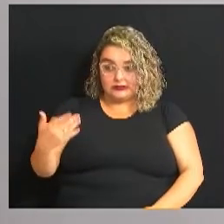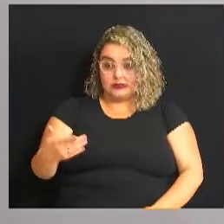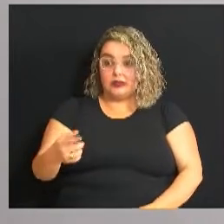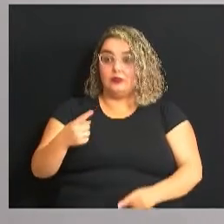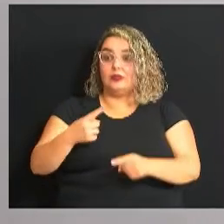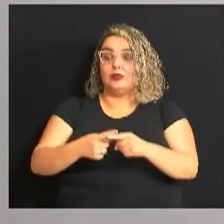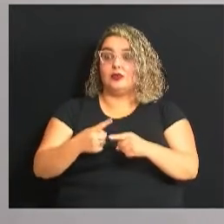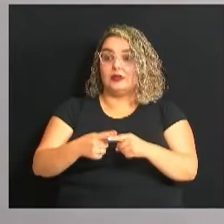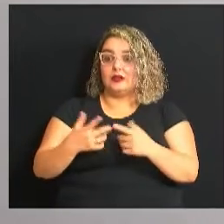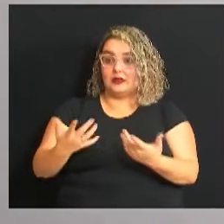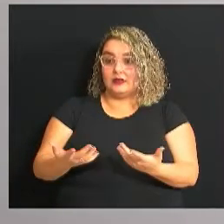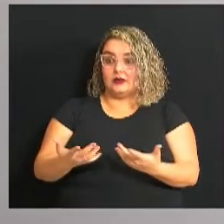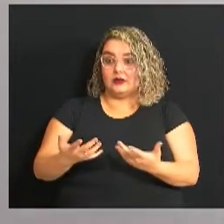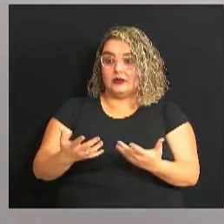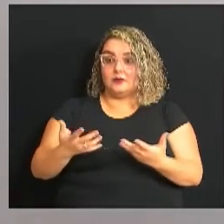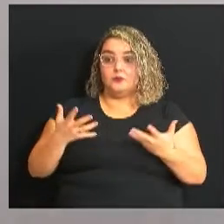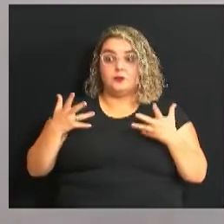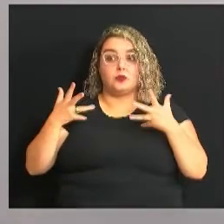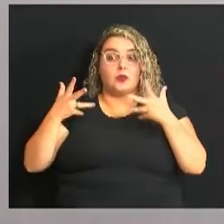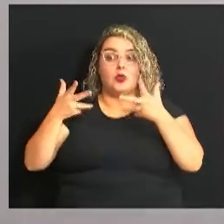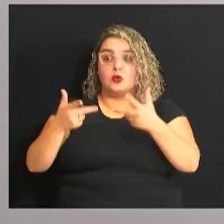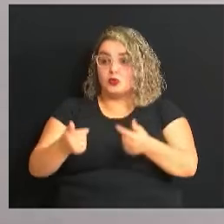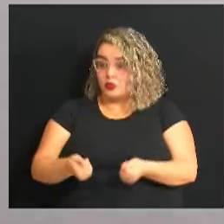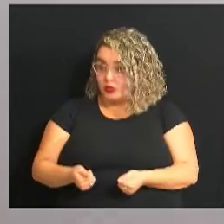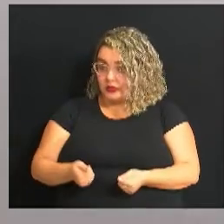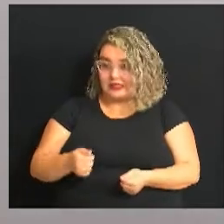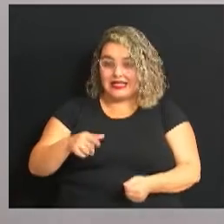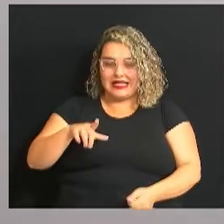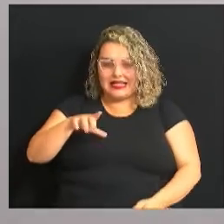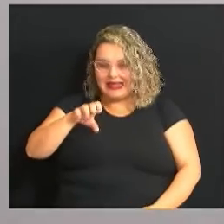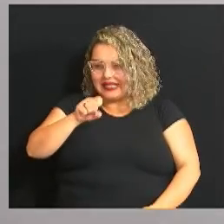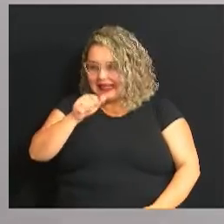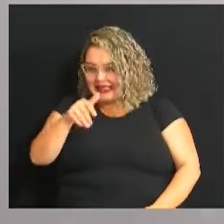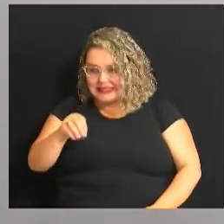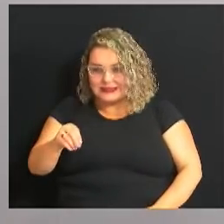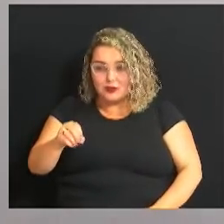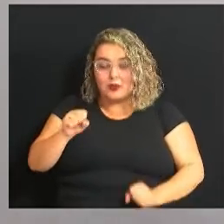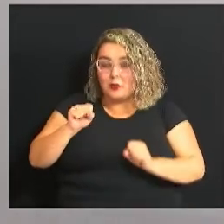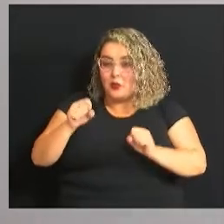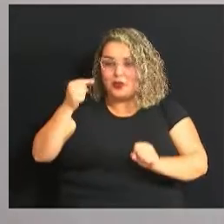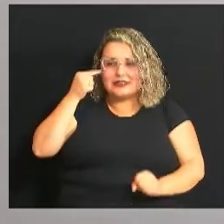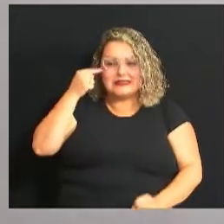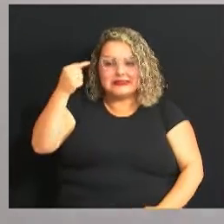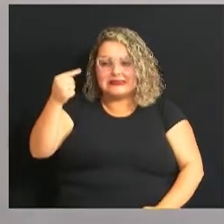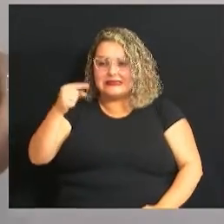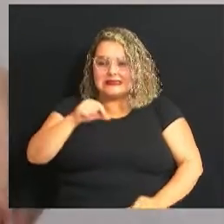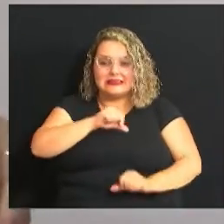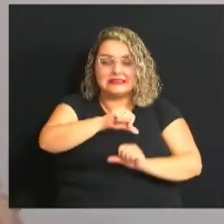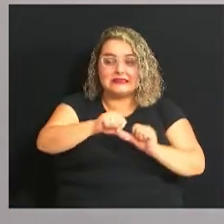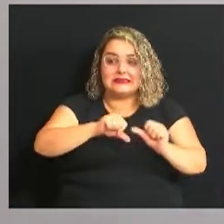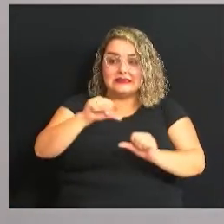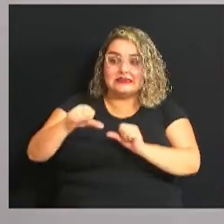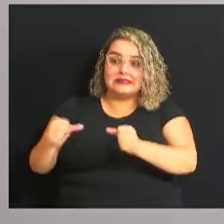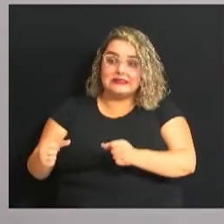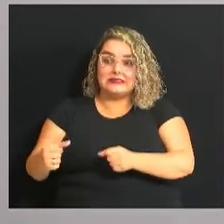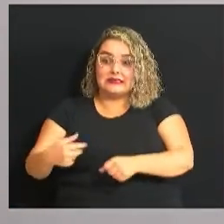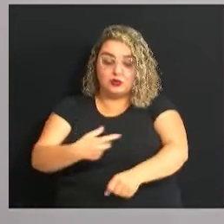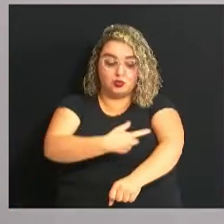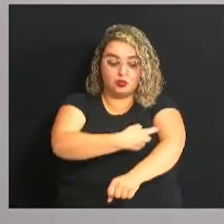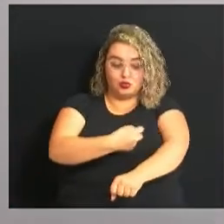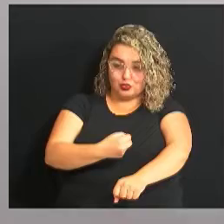seguinte, todas as lesões que você possa imaginar e todas as alterações em exames de sangue que você